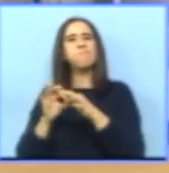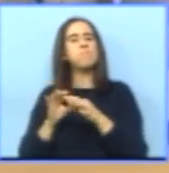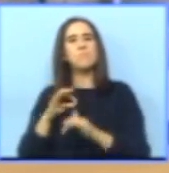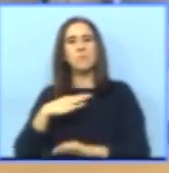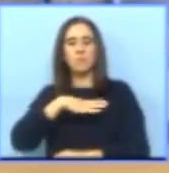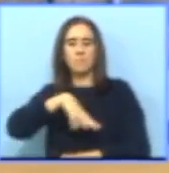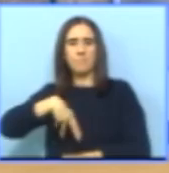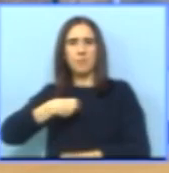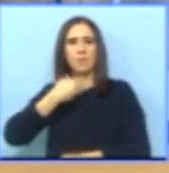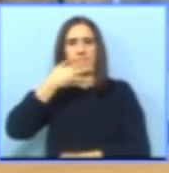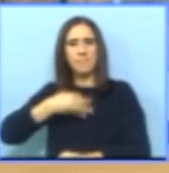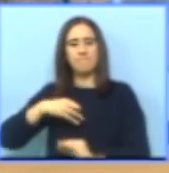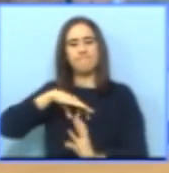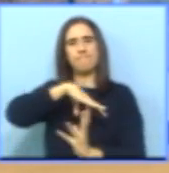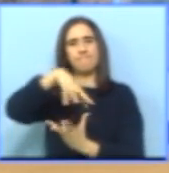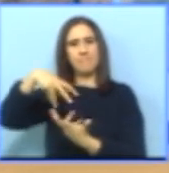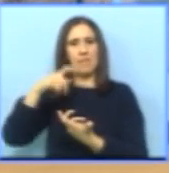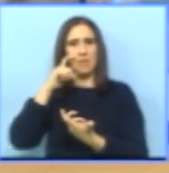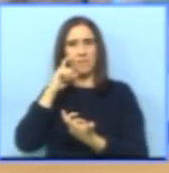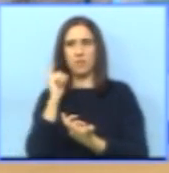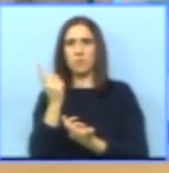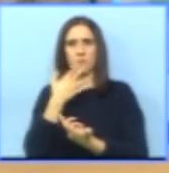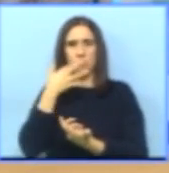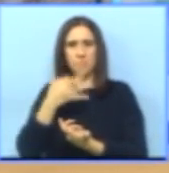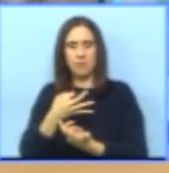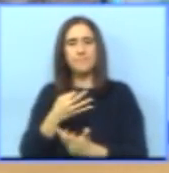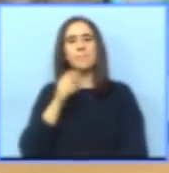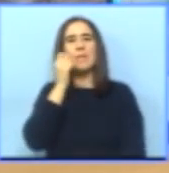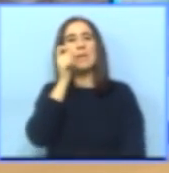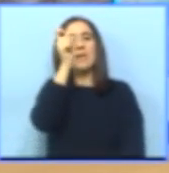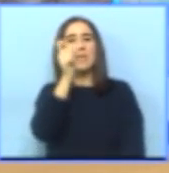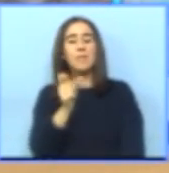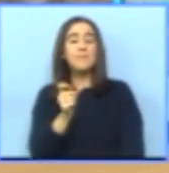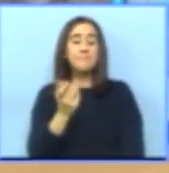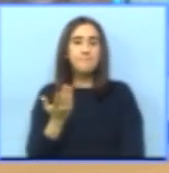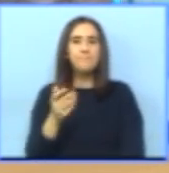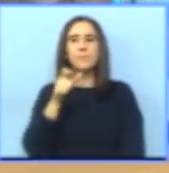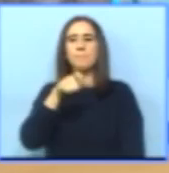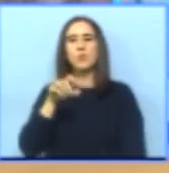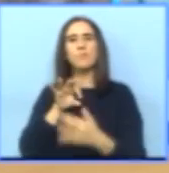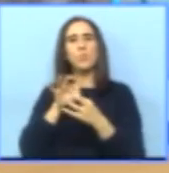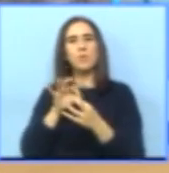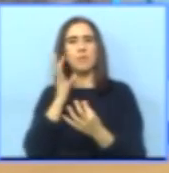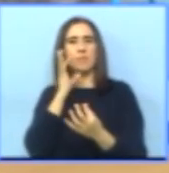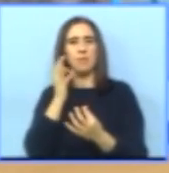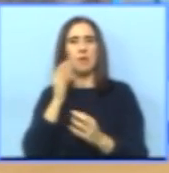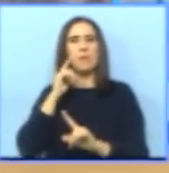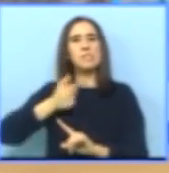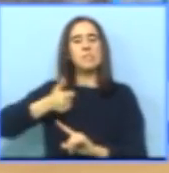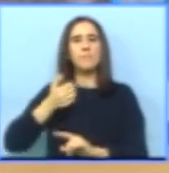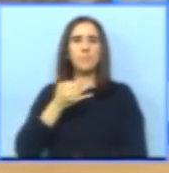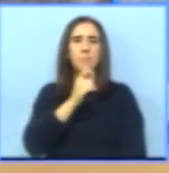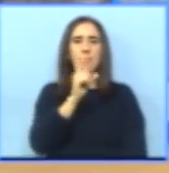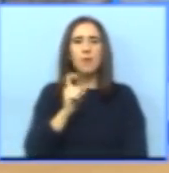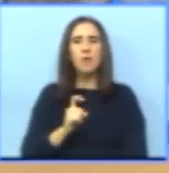partilhamos. E ele, enfim, tem tentado unir as pessoas à volta de coisas essenciais, a